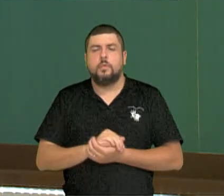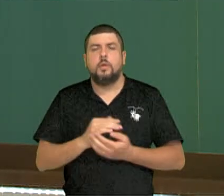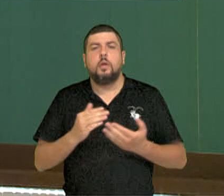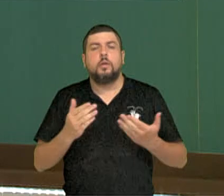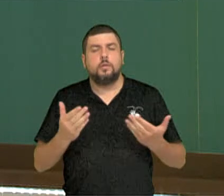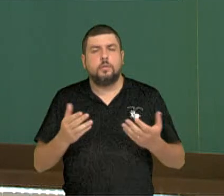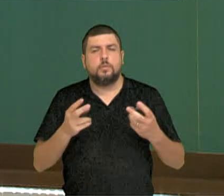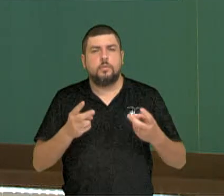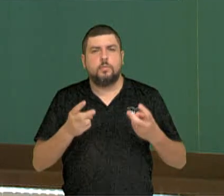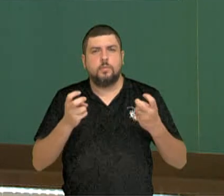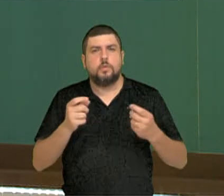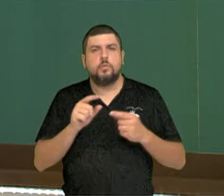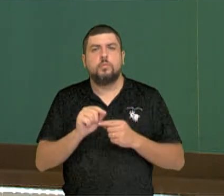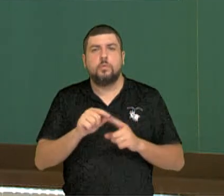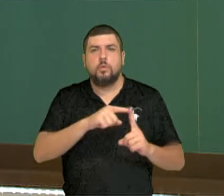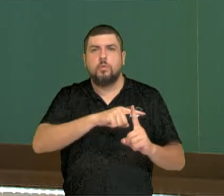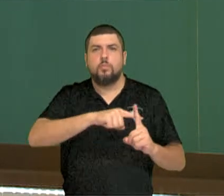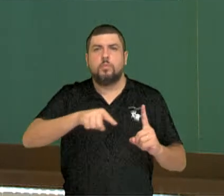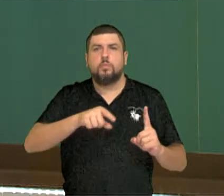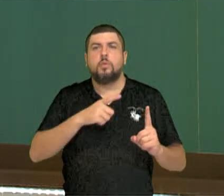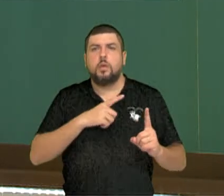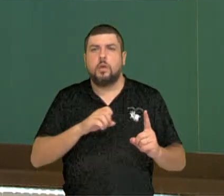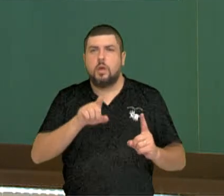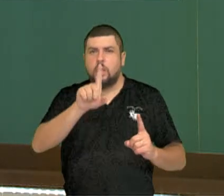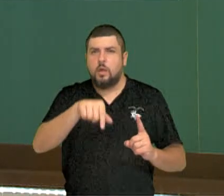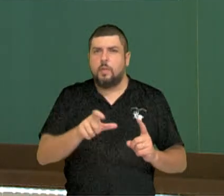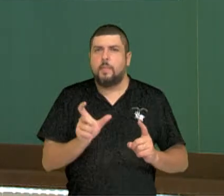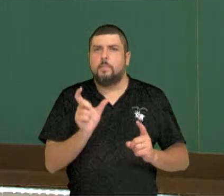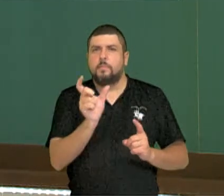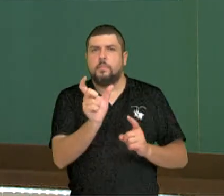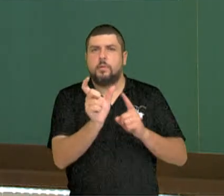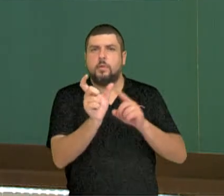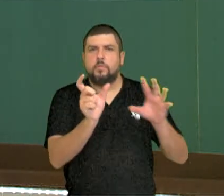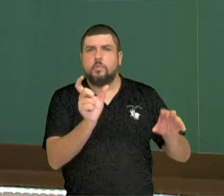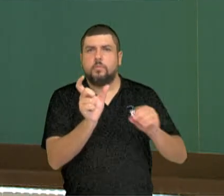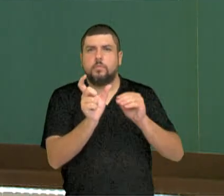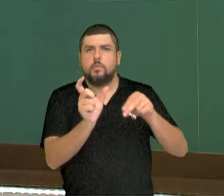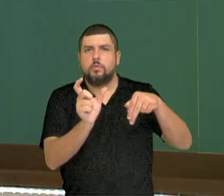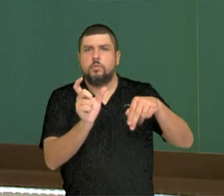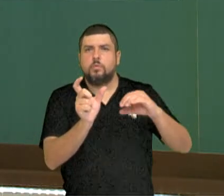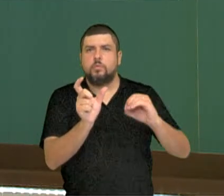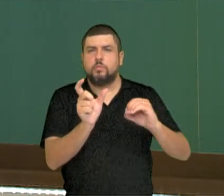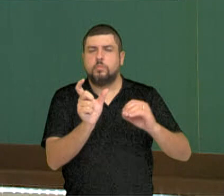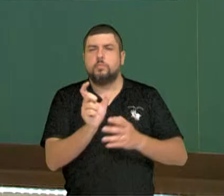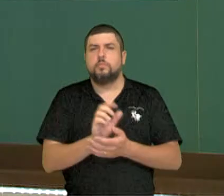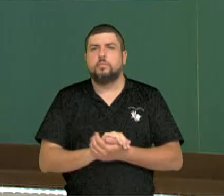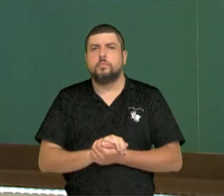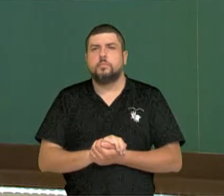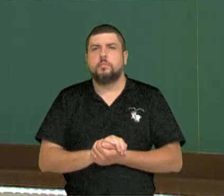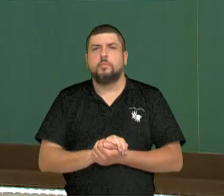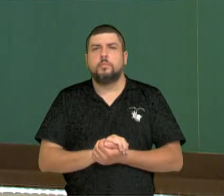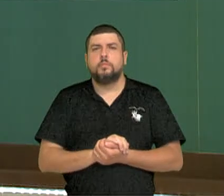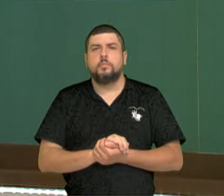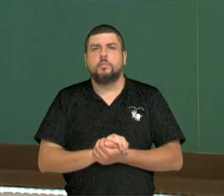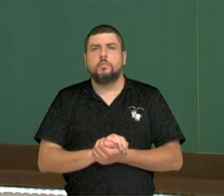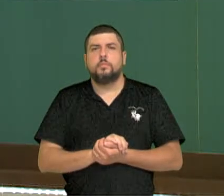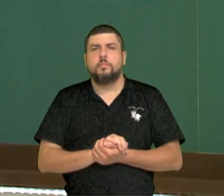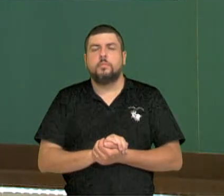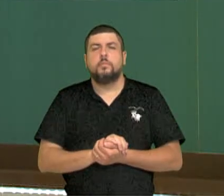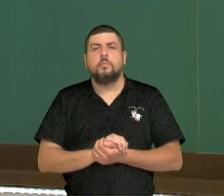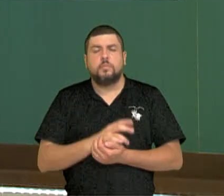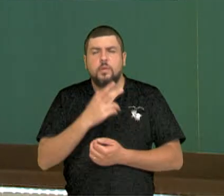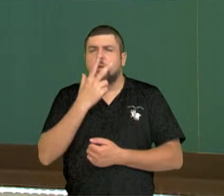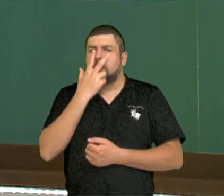nós temos o no na frente, né, de todos os verbos ali no imperativo negativo. Como que você acha que uma criança